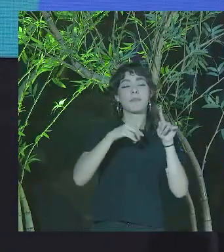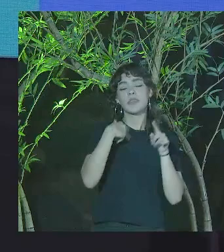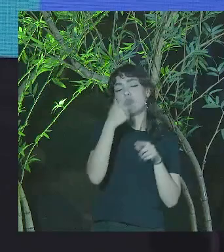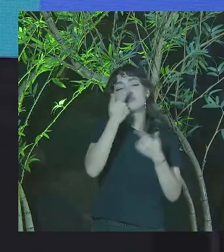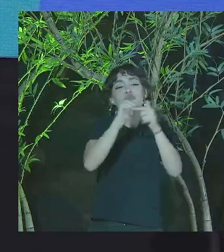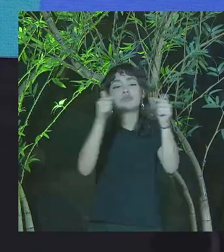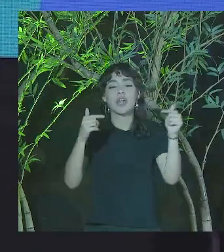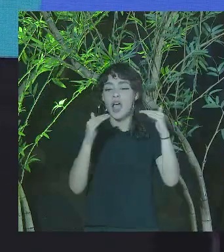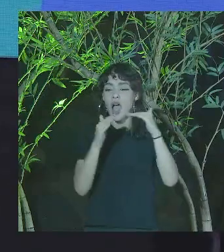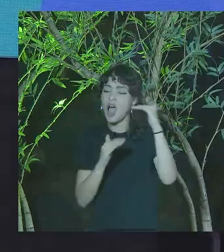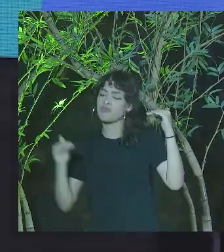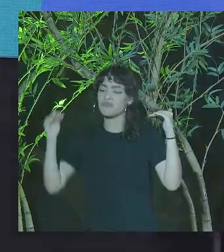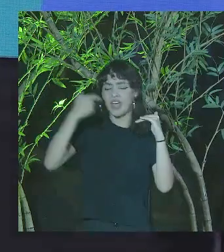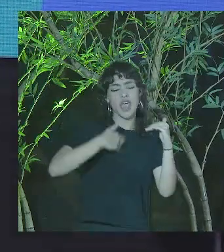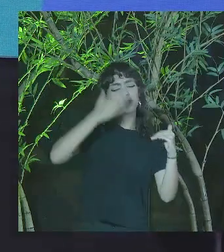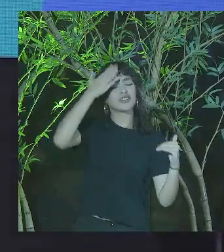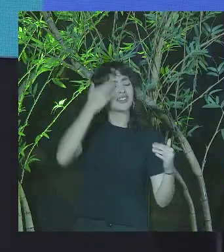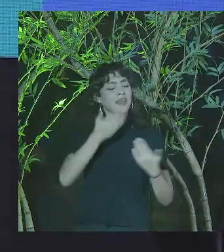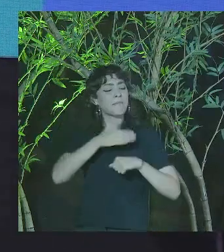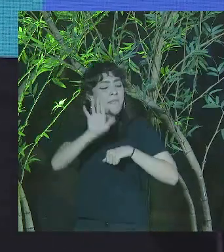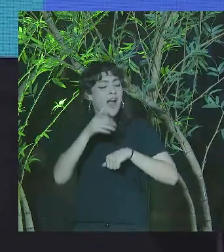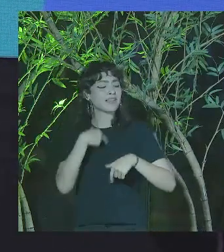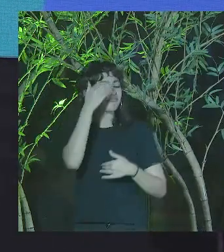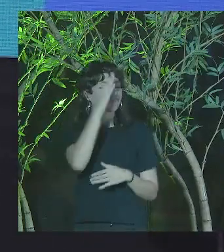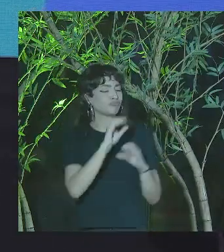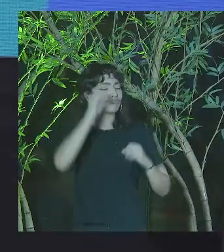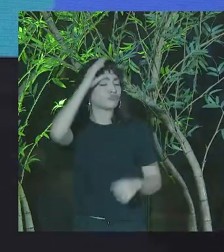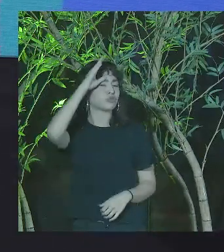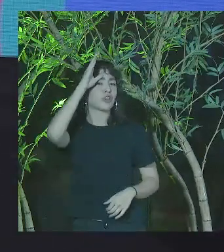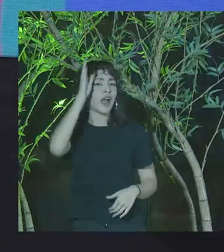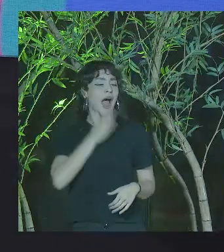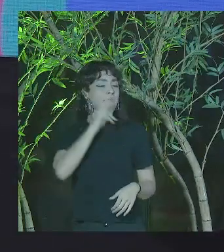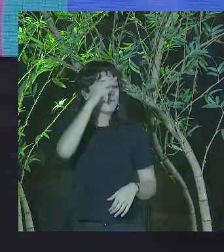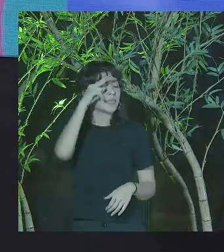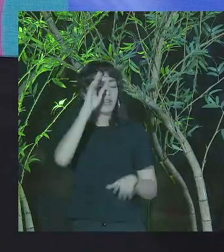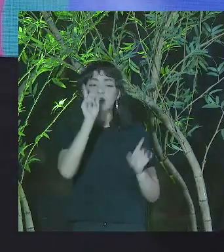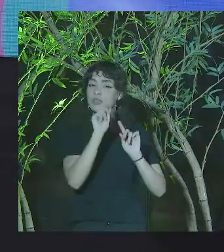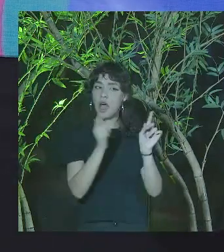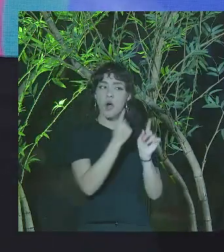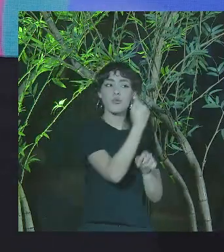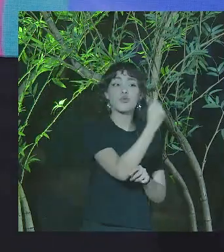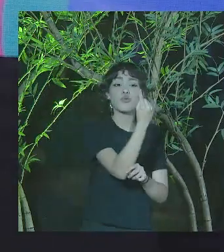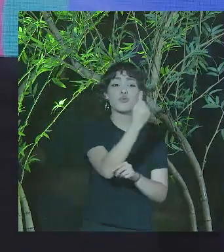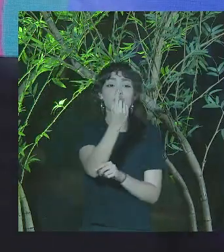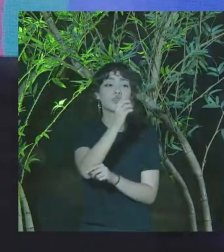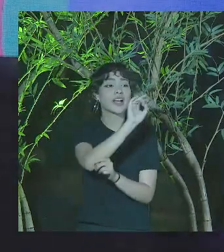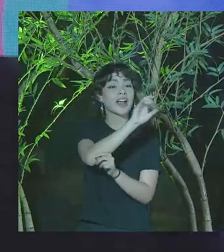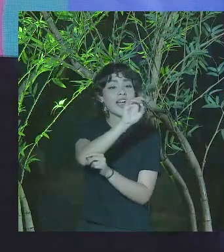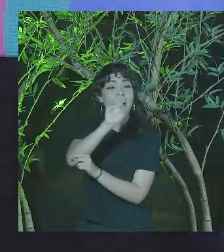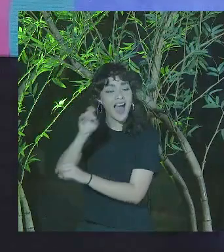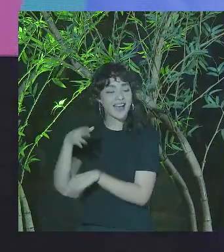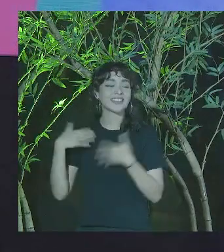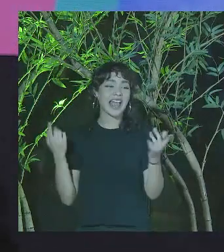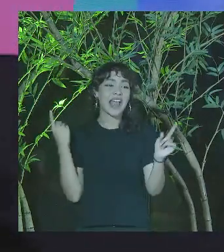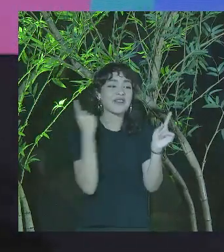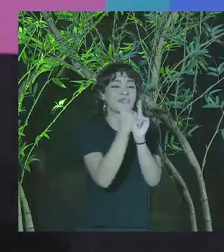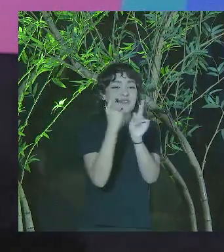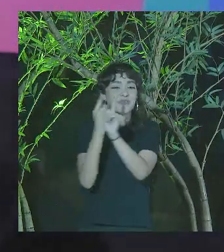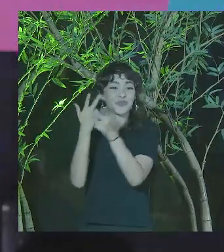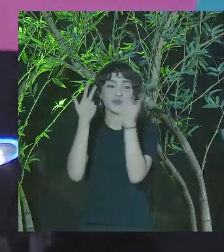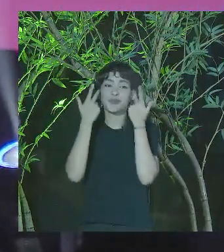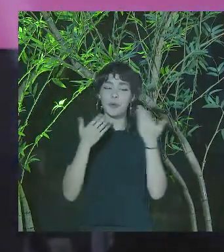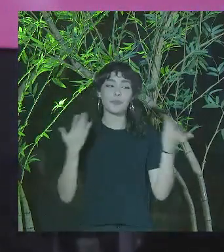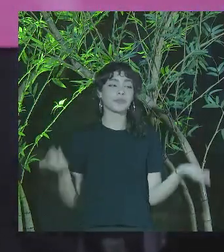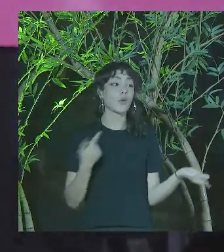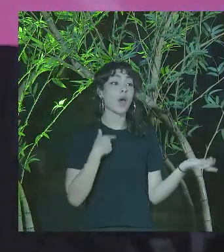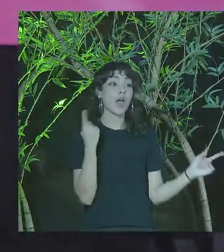outro, que domina determinado conhecimento, e não é a minha história, é a sua história, são os encontros, né? E esse encontro com